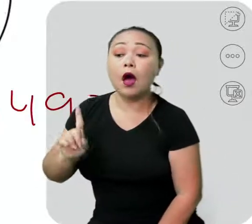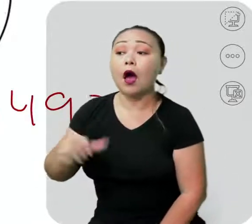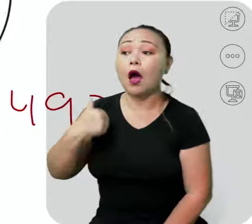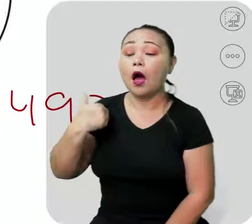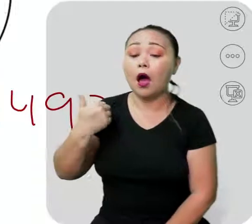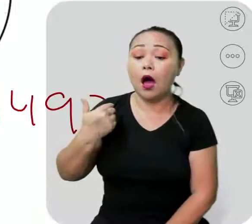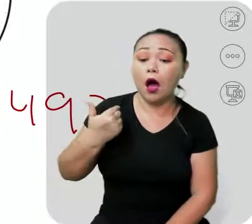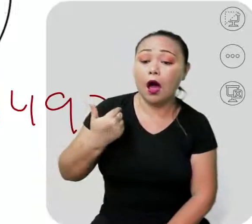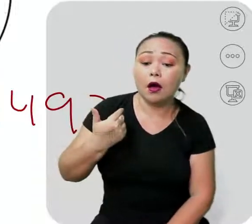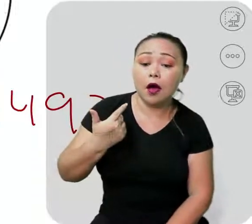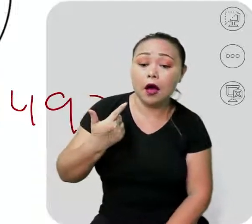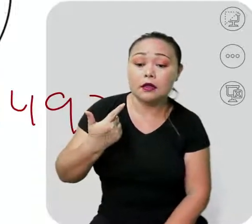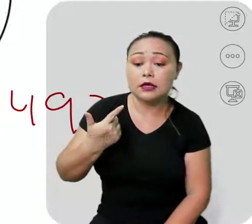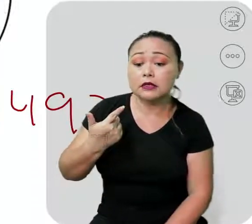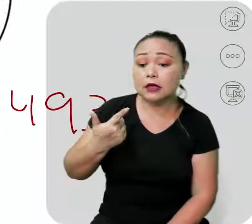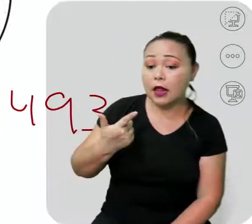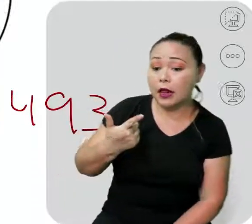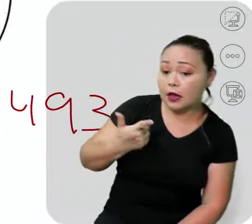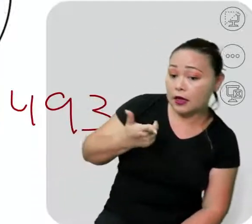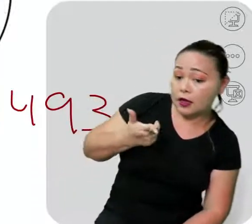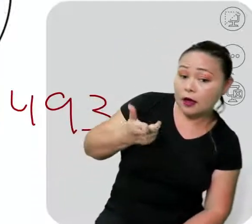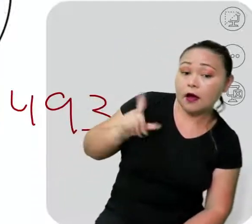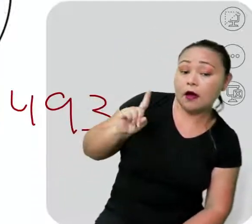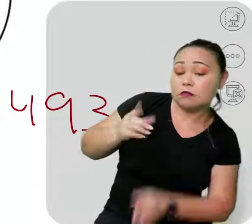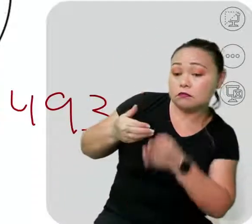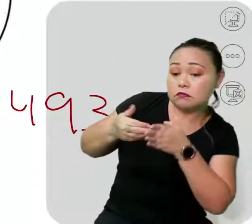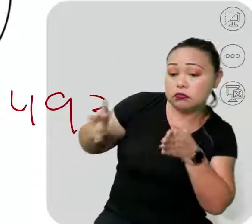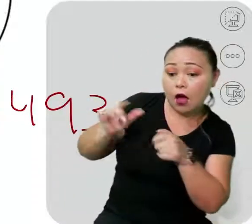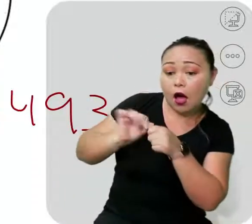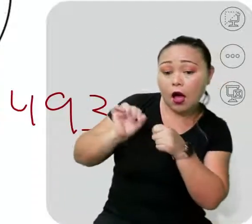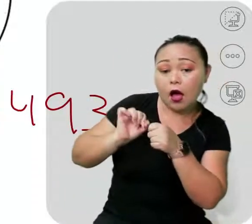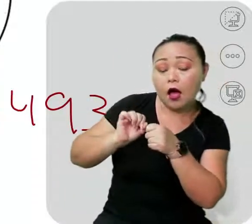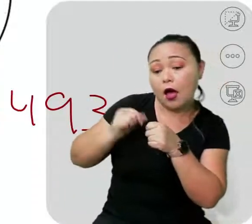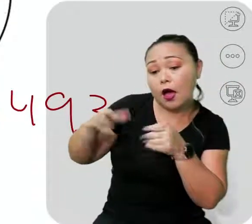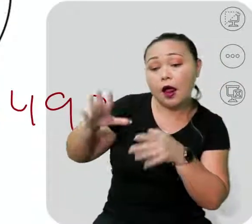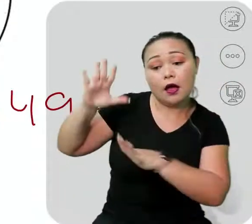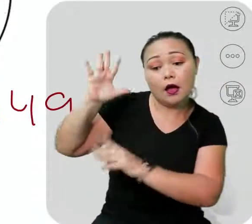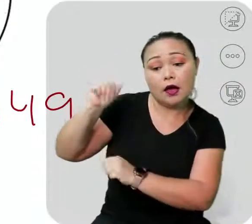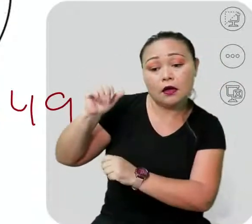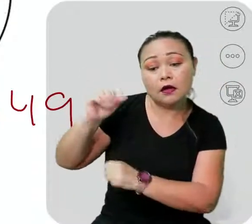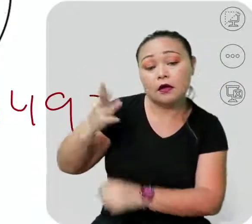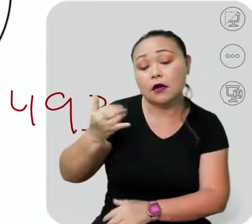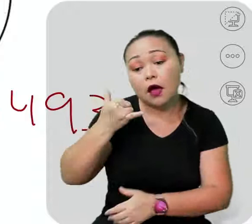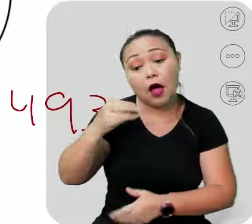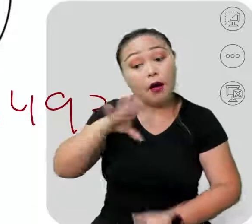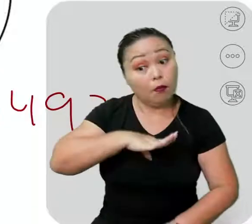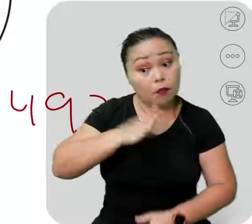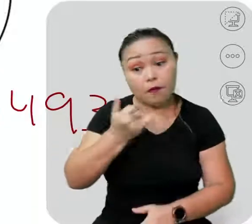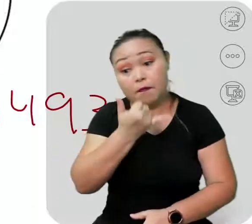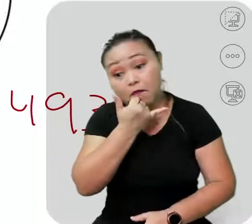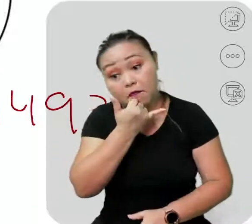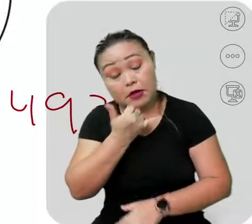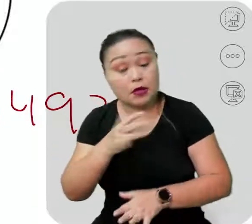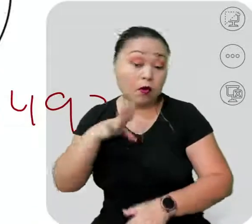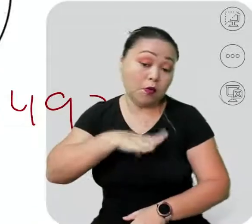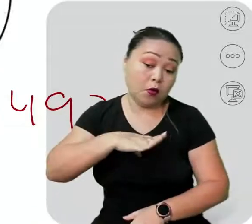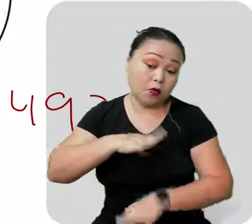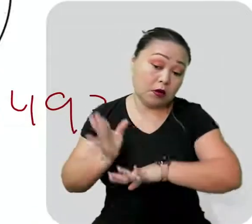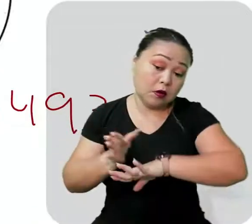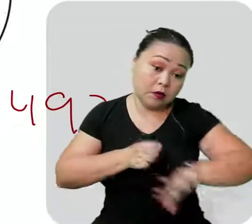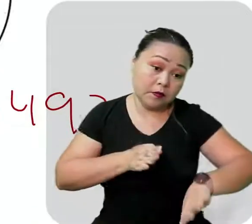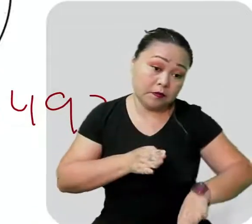dessa linha pontilhada para cá para ter-se a Espanha perda a Portugal e